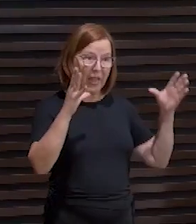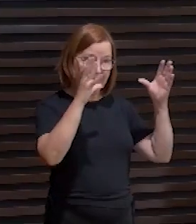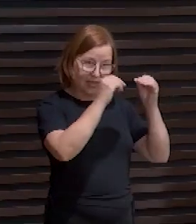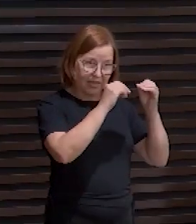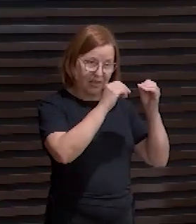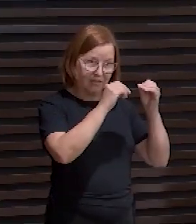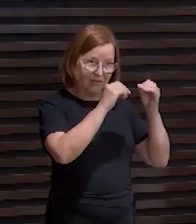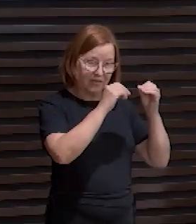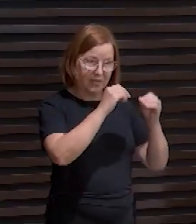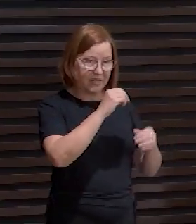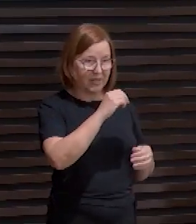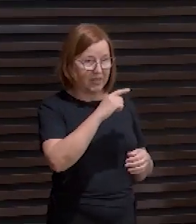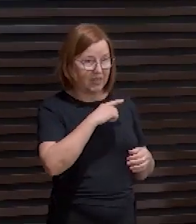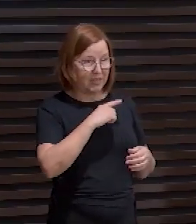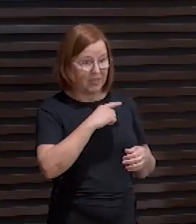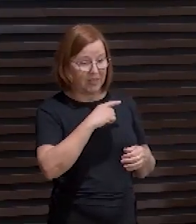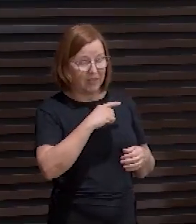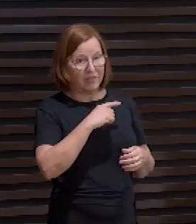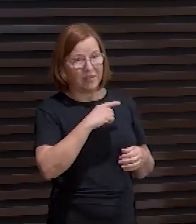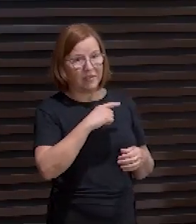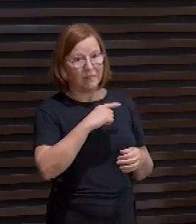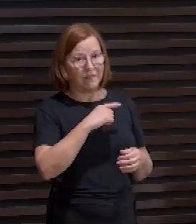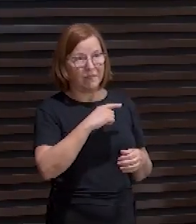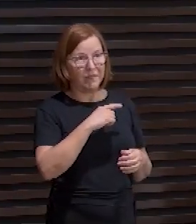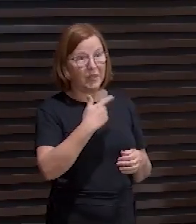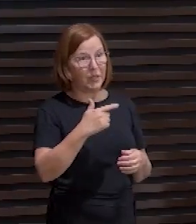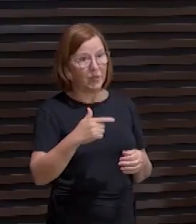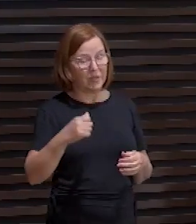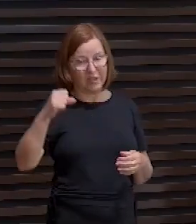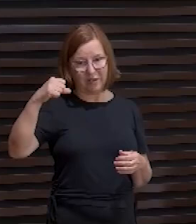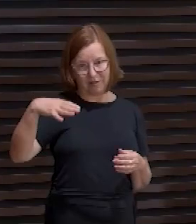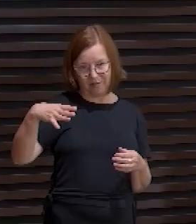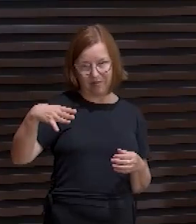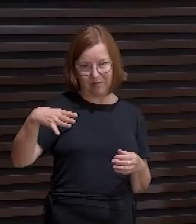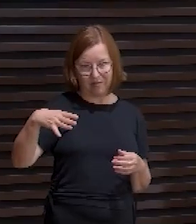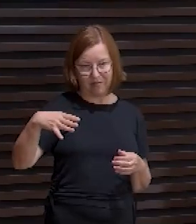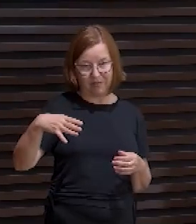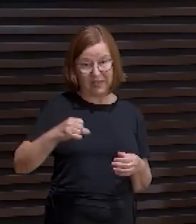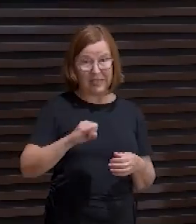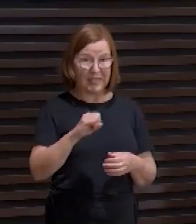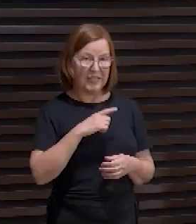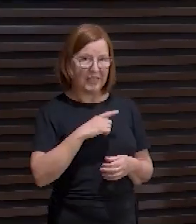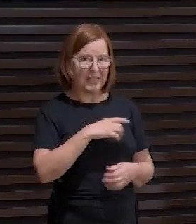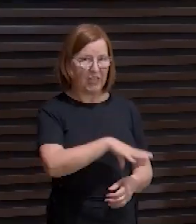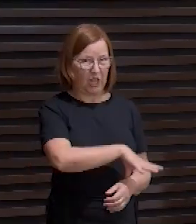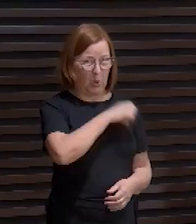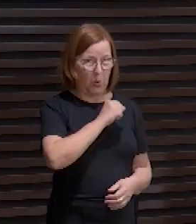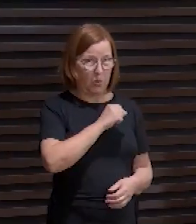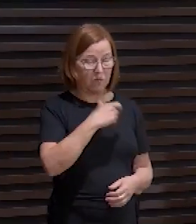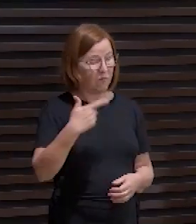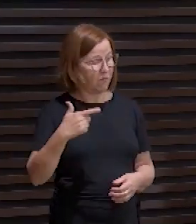o ódio existe na ausência do amor. E no versículo 10, João vai